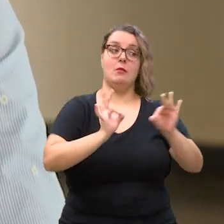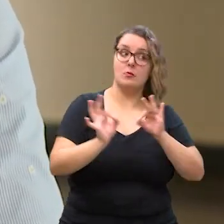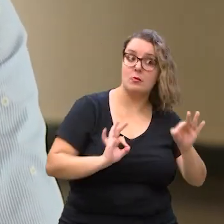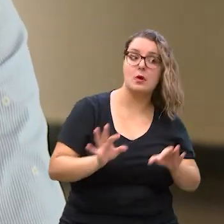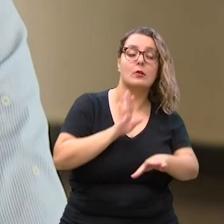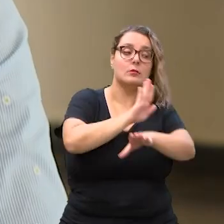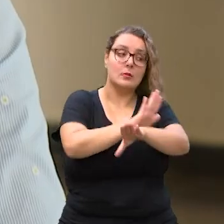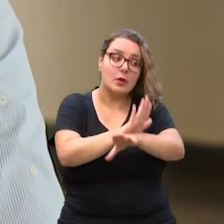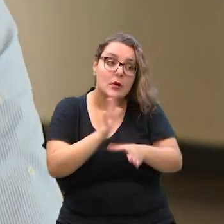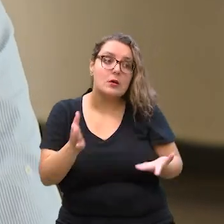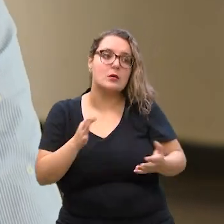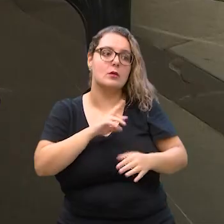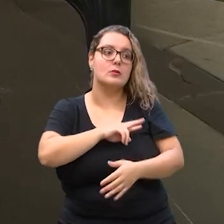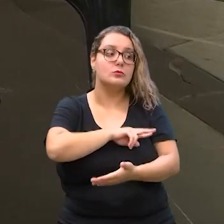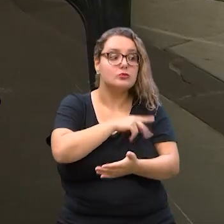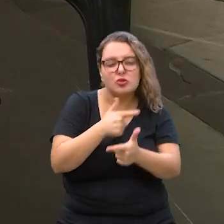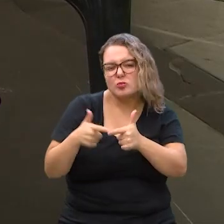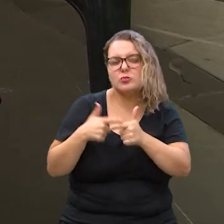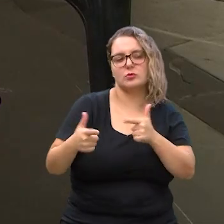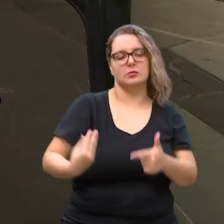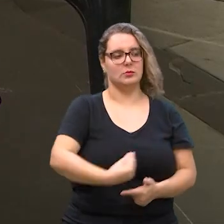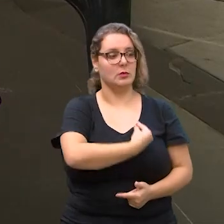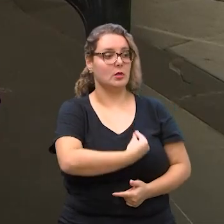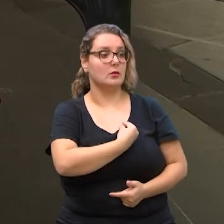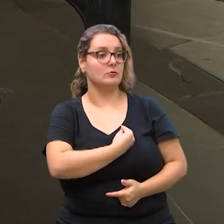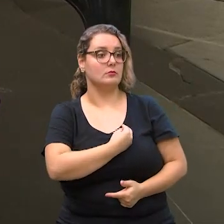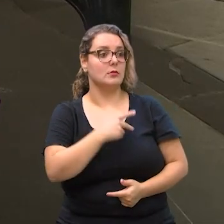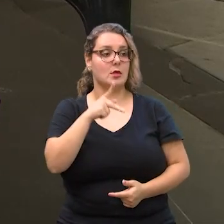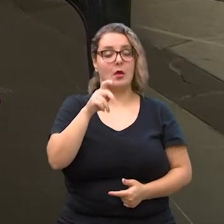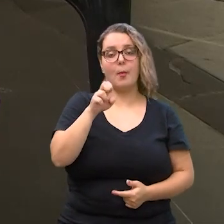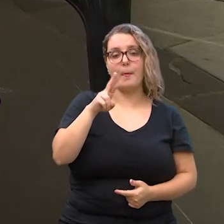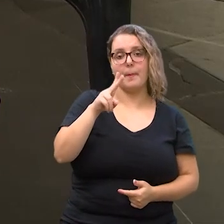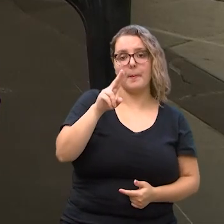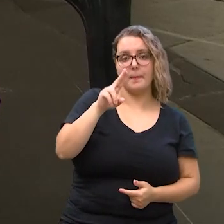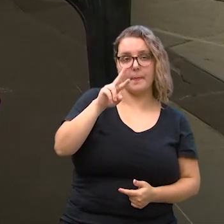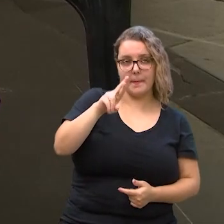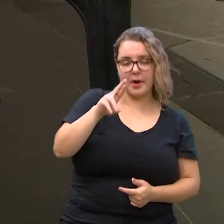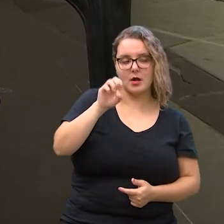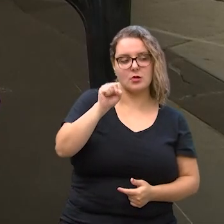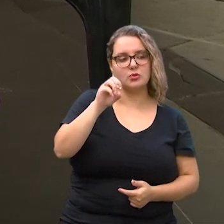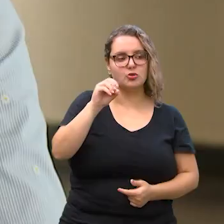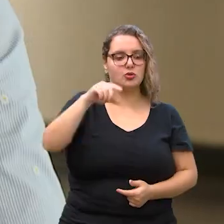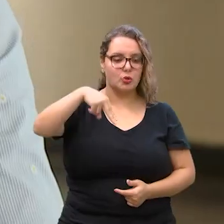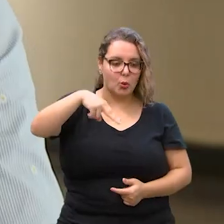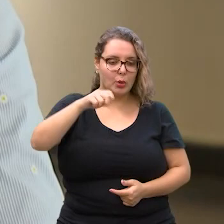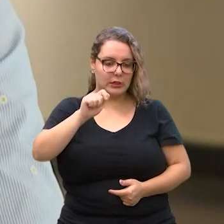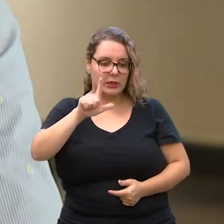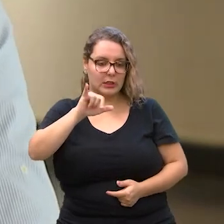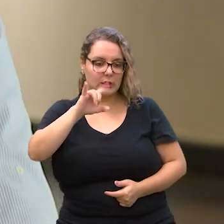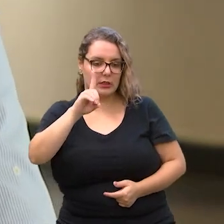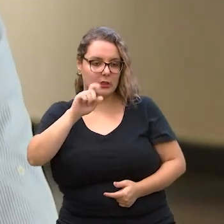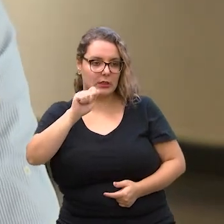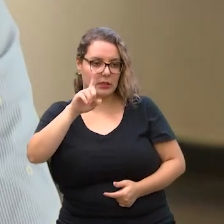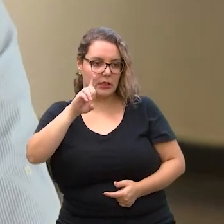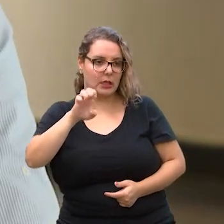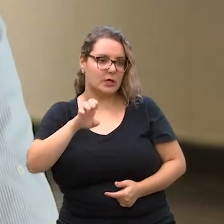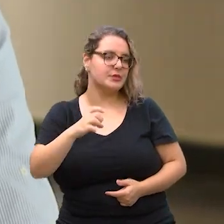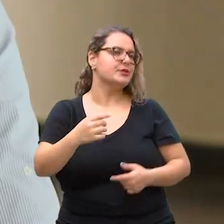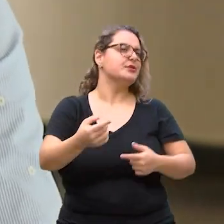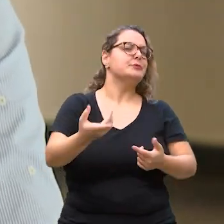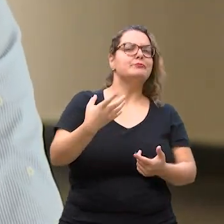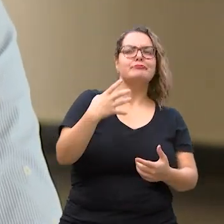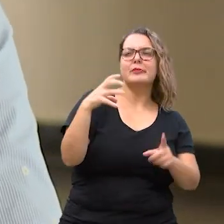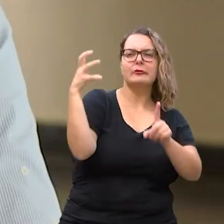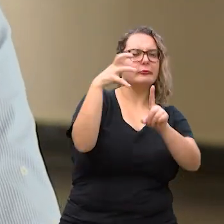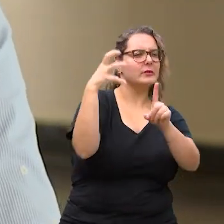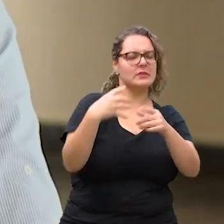essas adversidades da vida. E a personalidade que ele tem em casa, que ele tem no trânsito, de se estressar, possivelmente vai refletir na hora